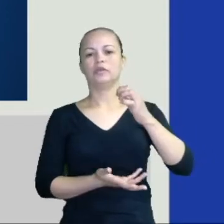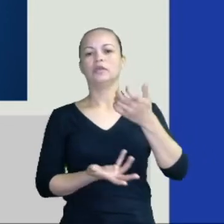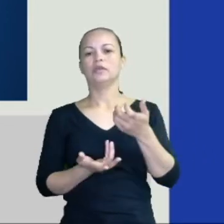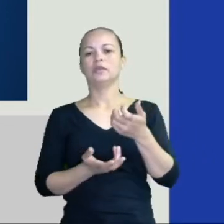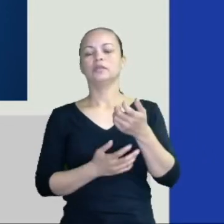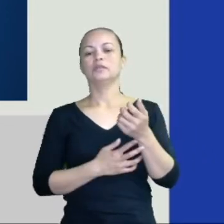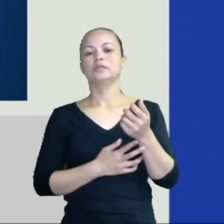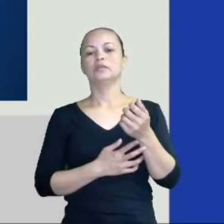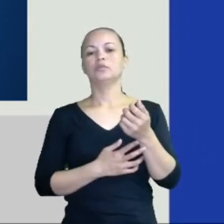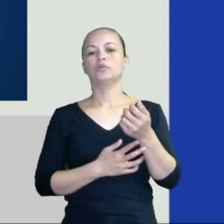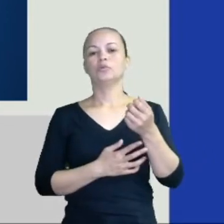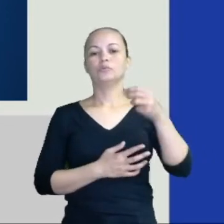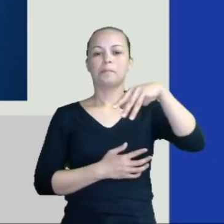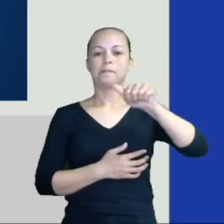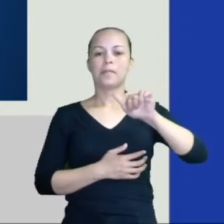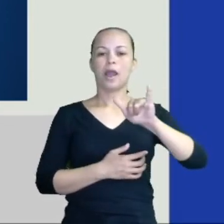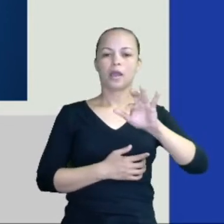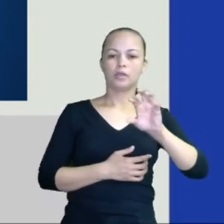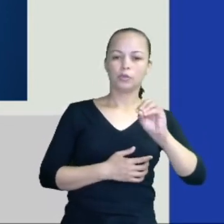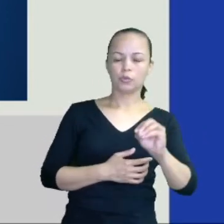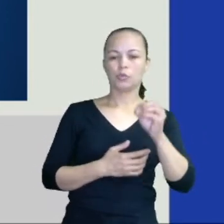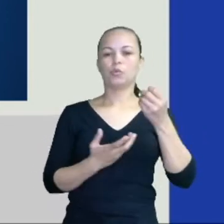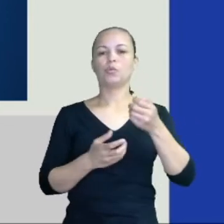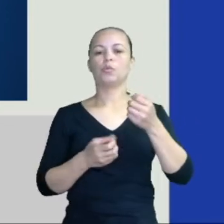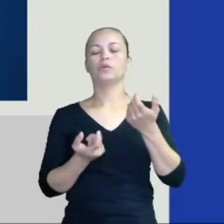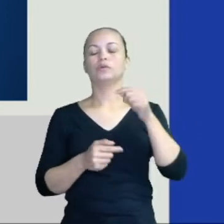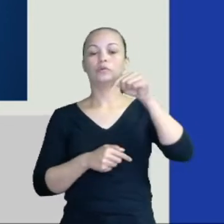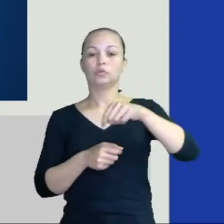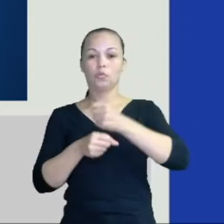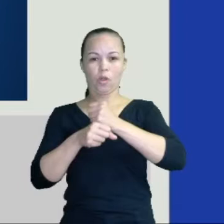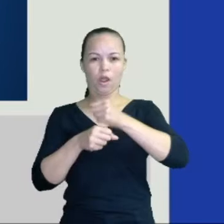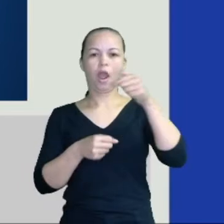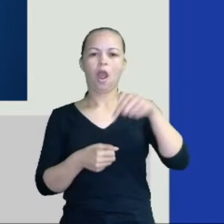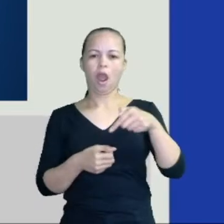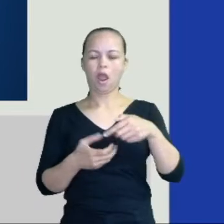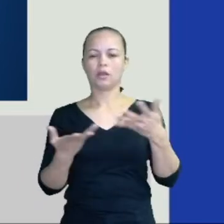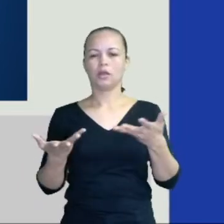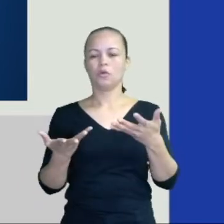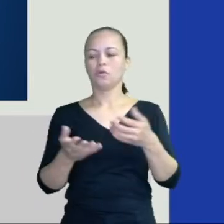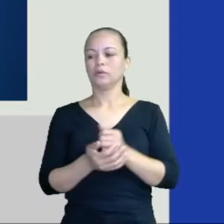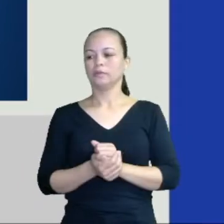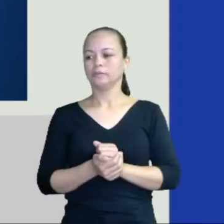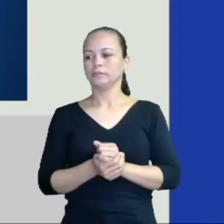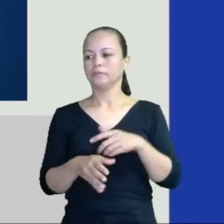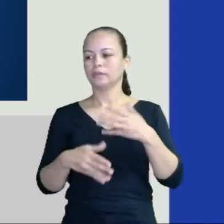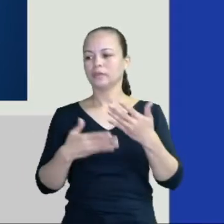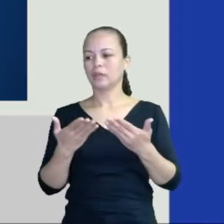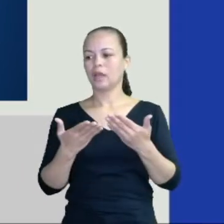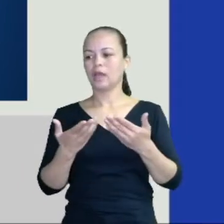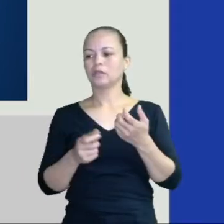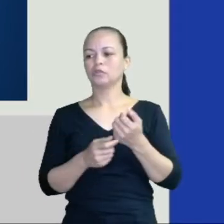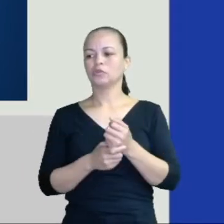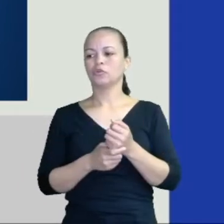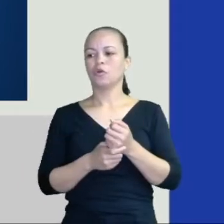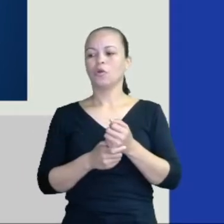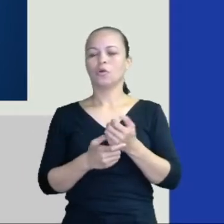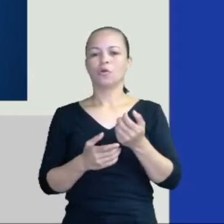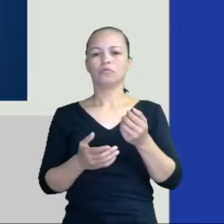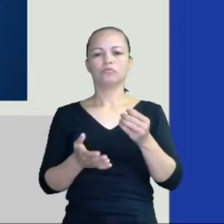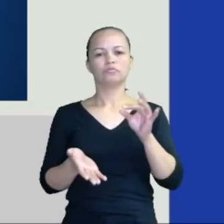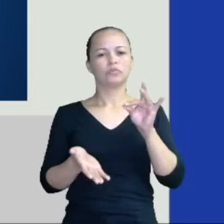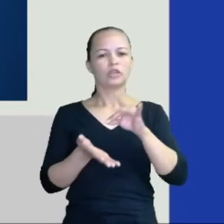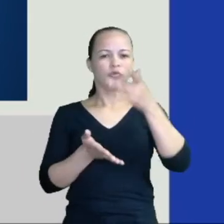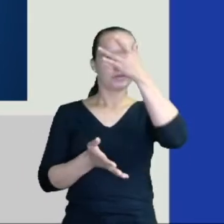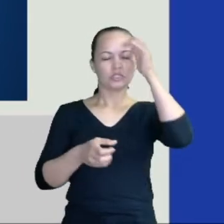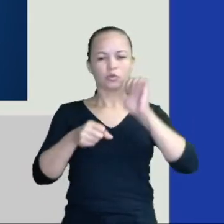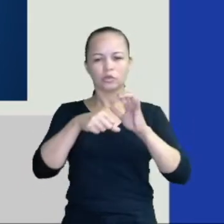2021, casos confirmados, 3.440. Casos recuperados, né, pessoas que